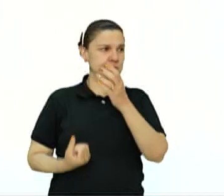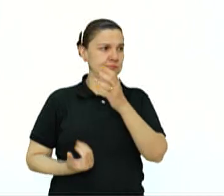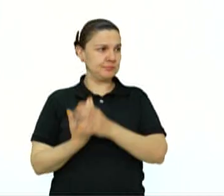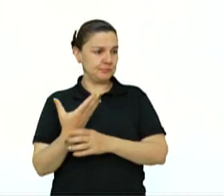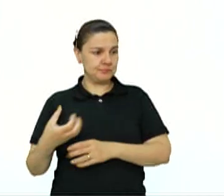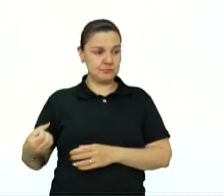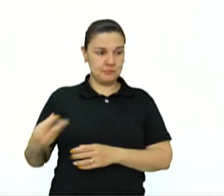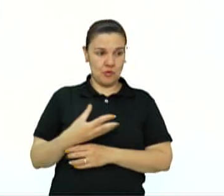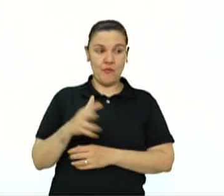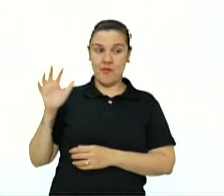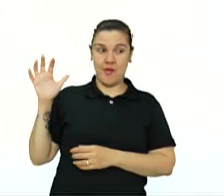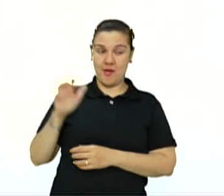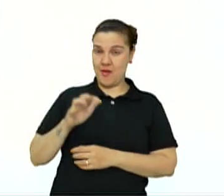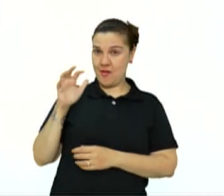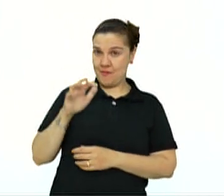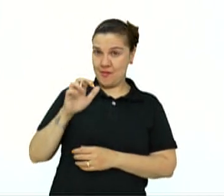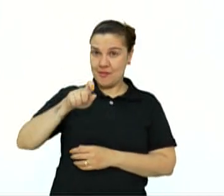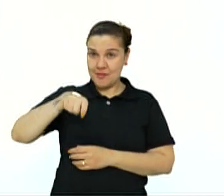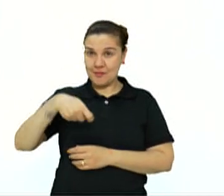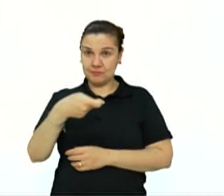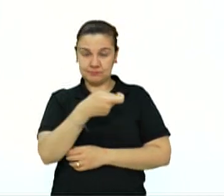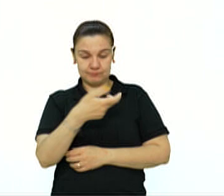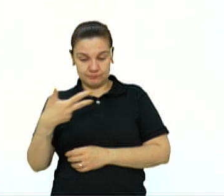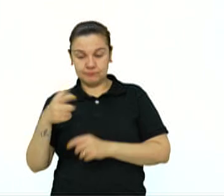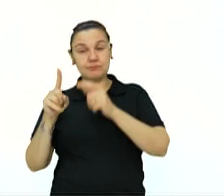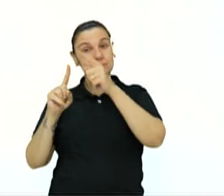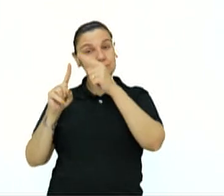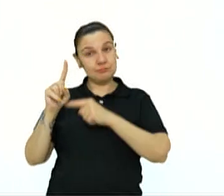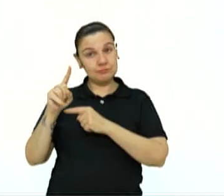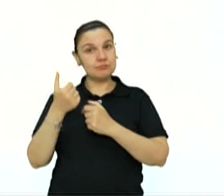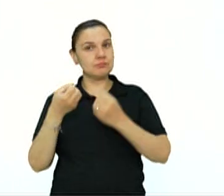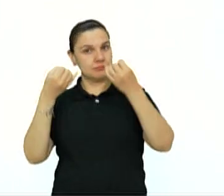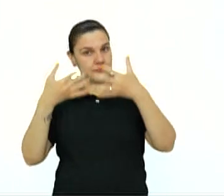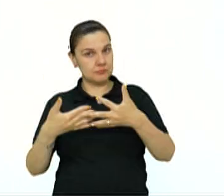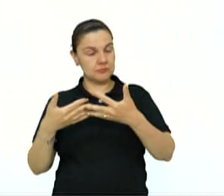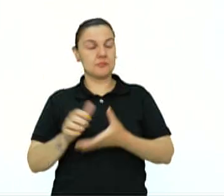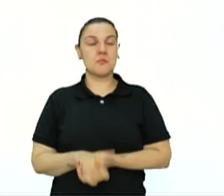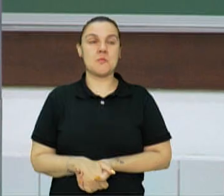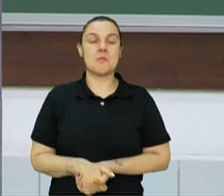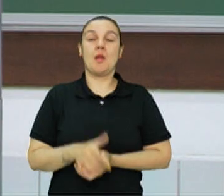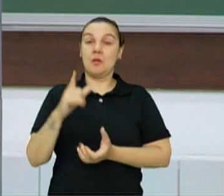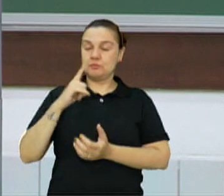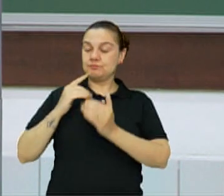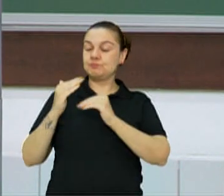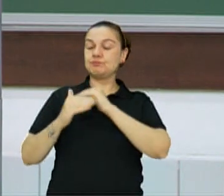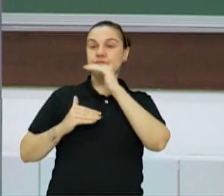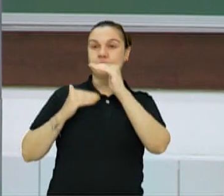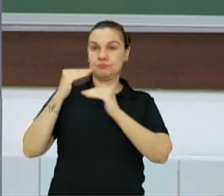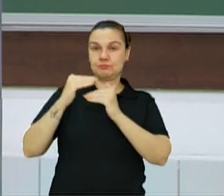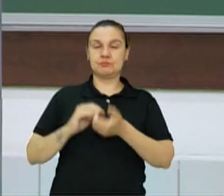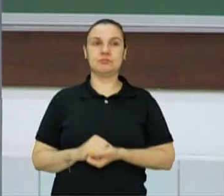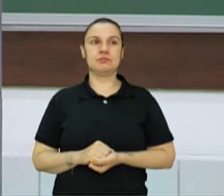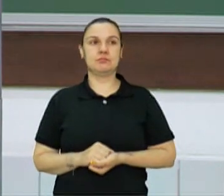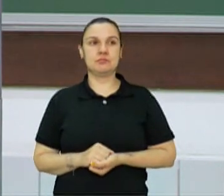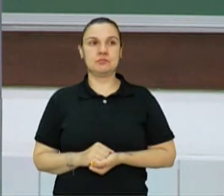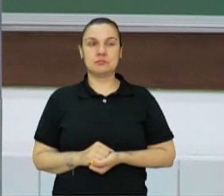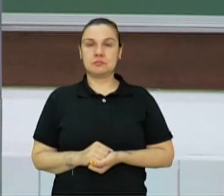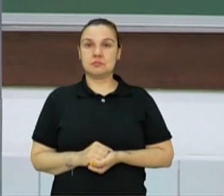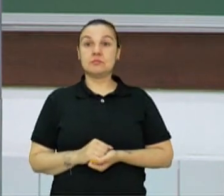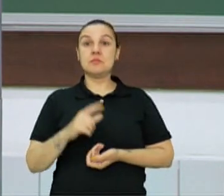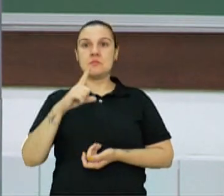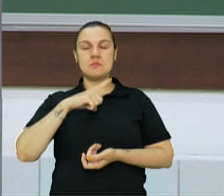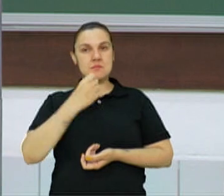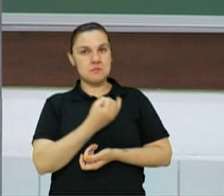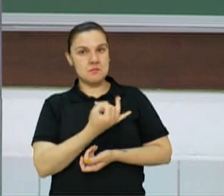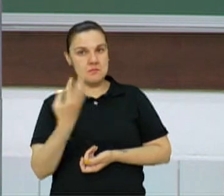espécies influenciadas pelos fatores que eu citei, é lógico que nós estamos em um processo evolutivo. Existem,